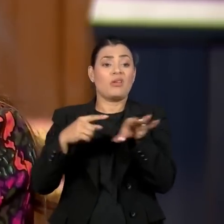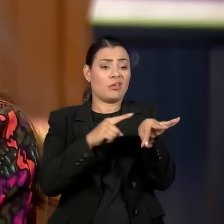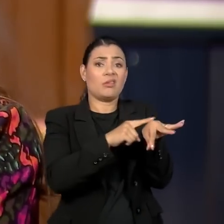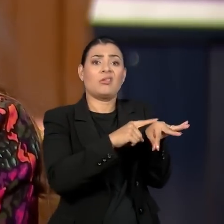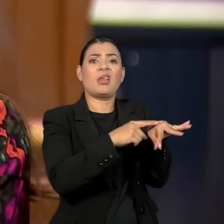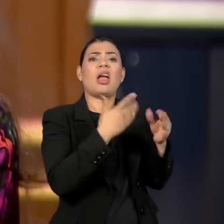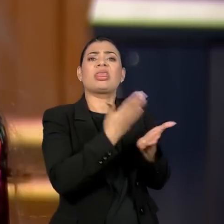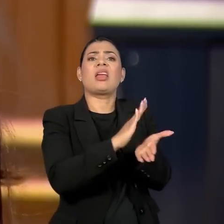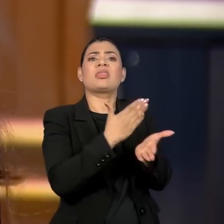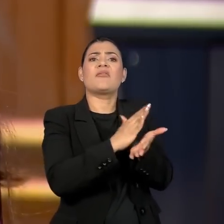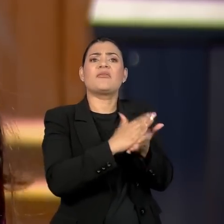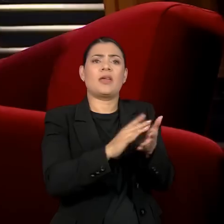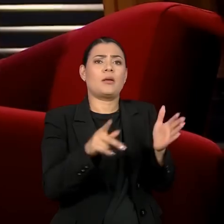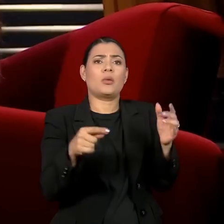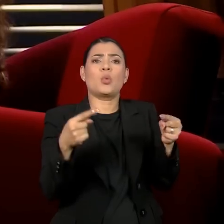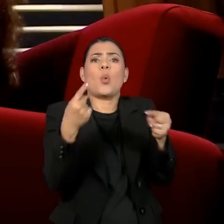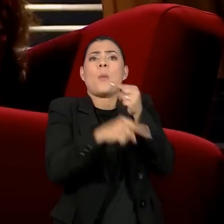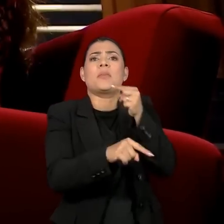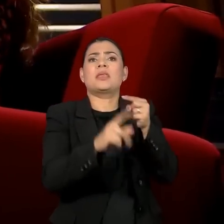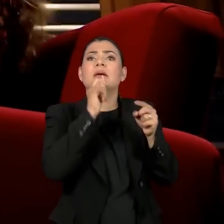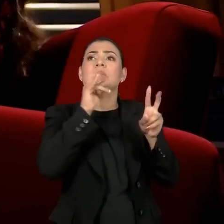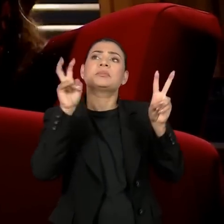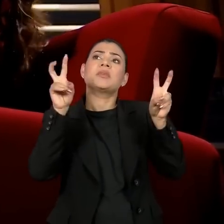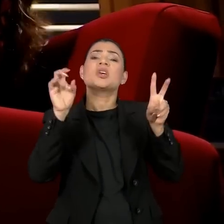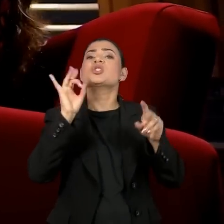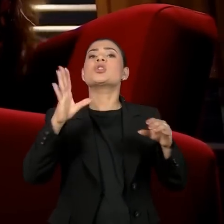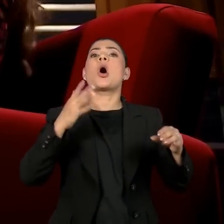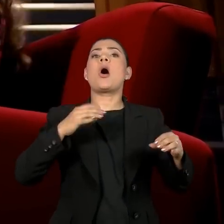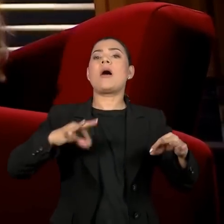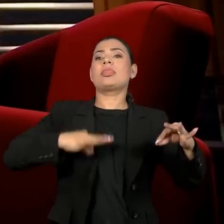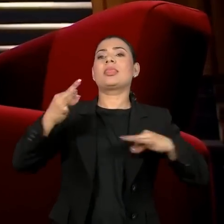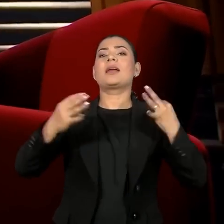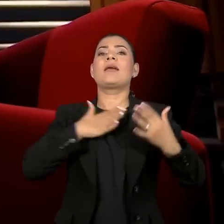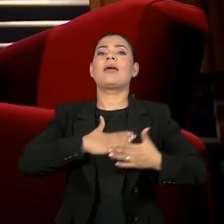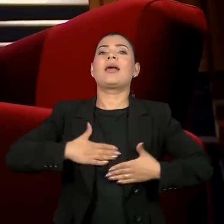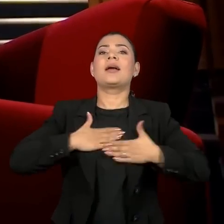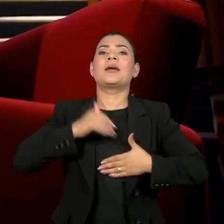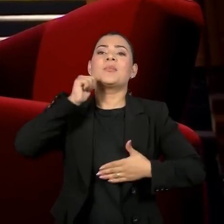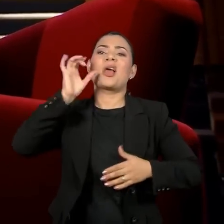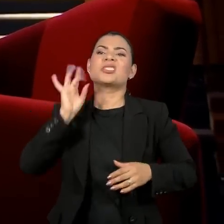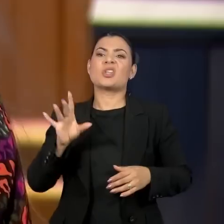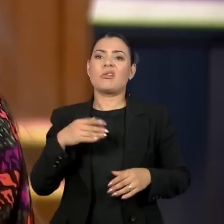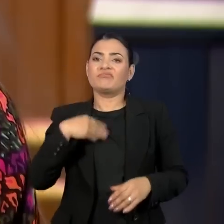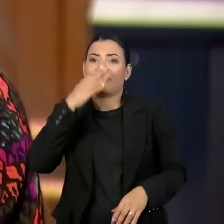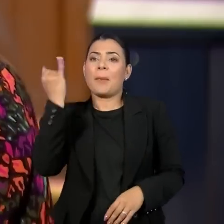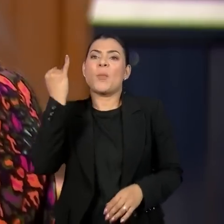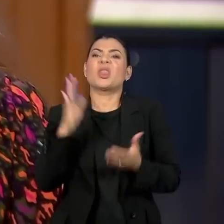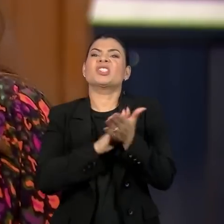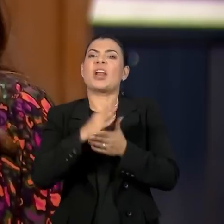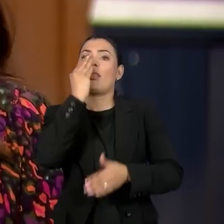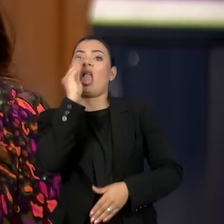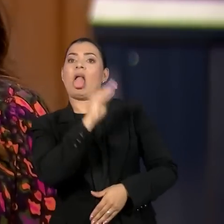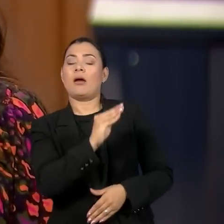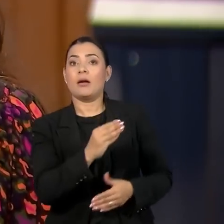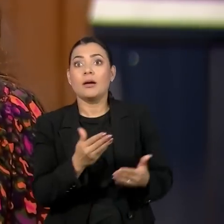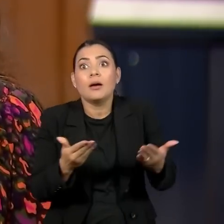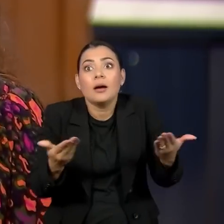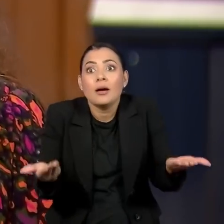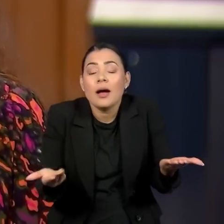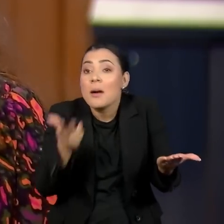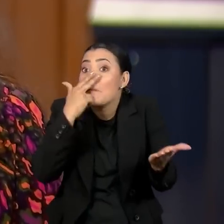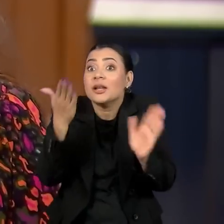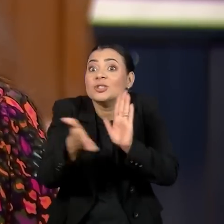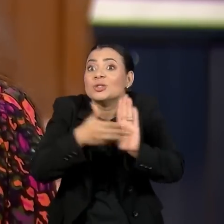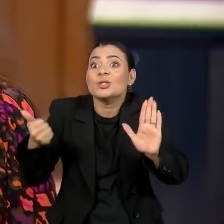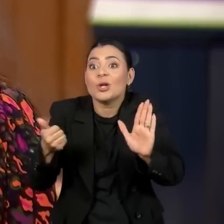ver com uma função reprodutiva. Ele era apenas para o prazer da mulher. Meu Deus. Então, ele sai dos livros